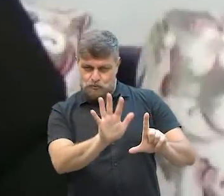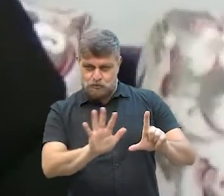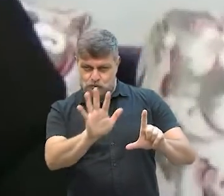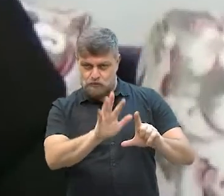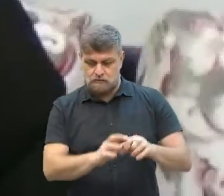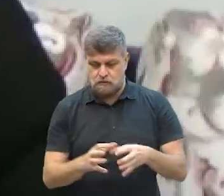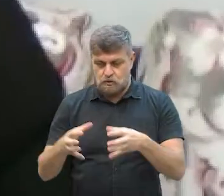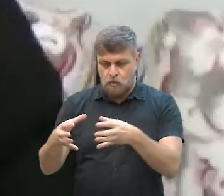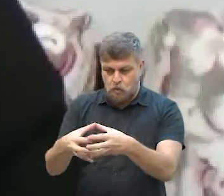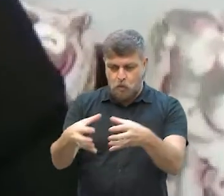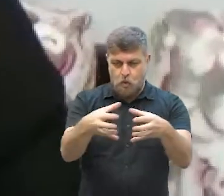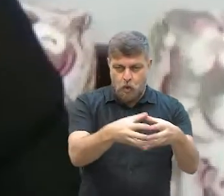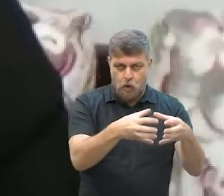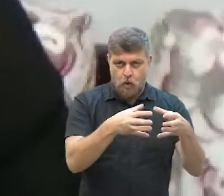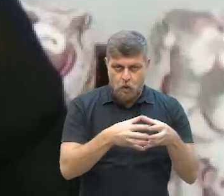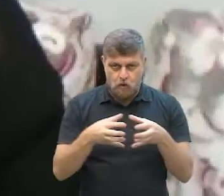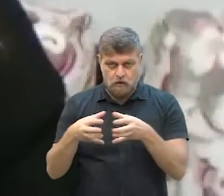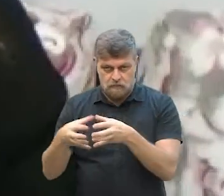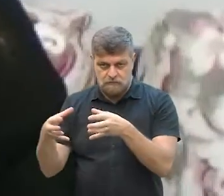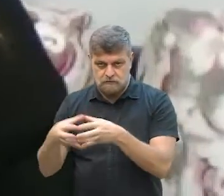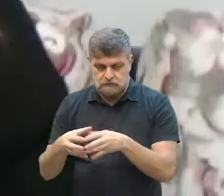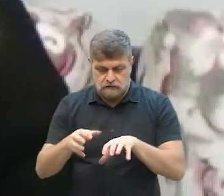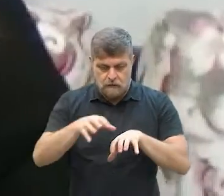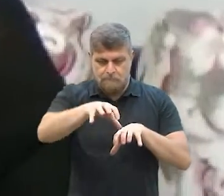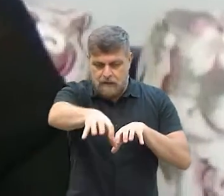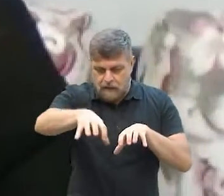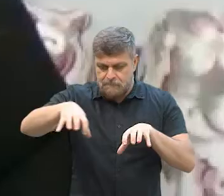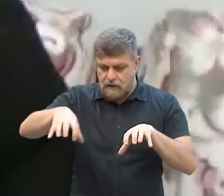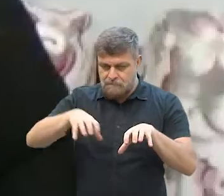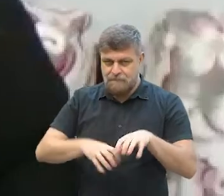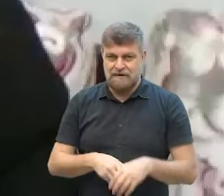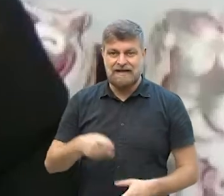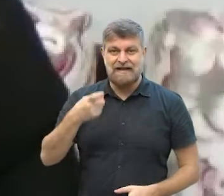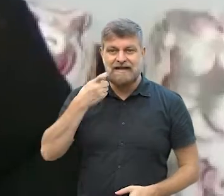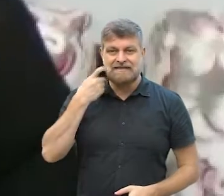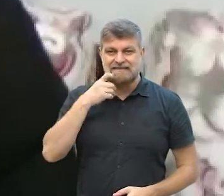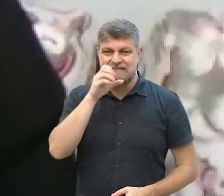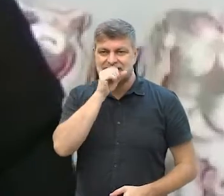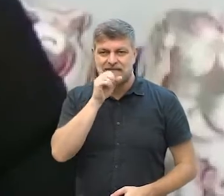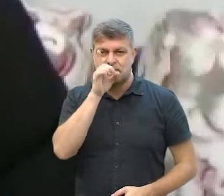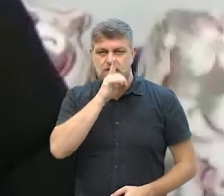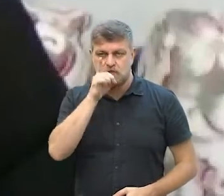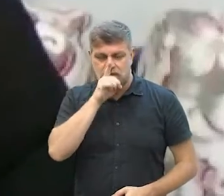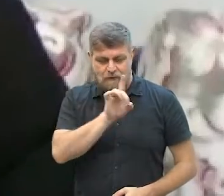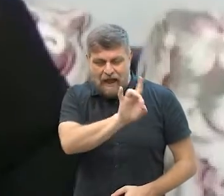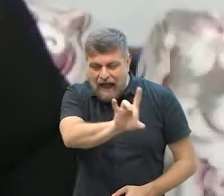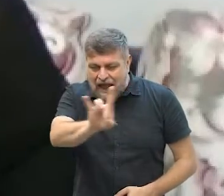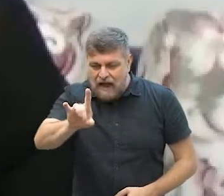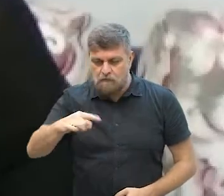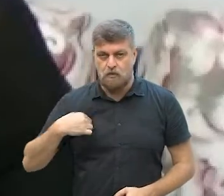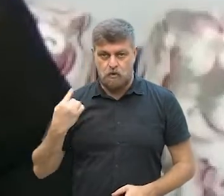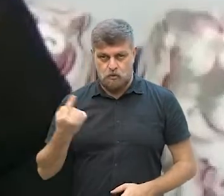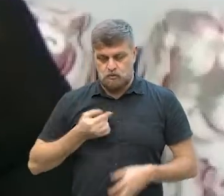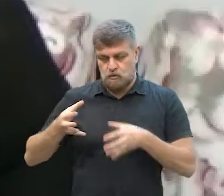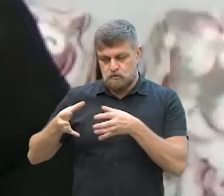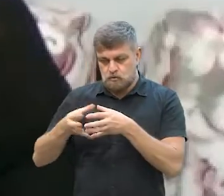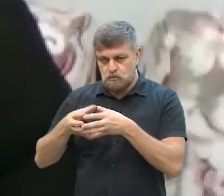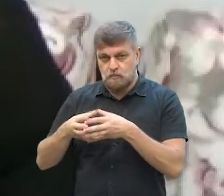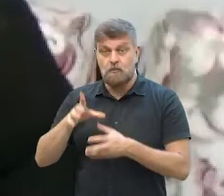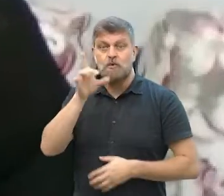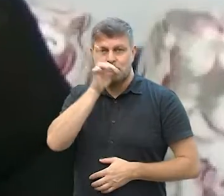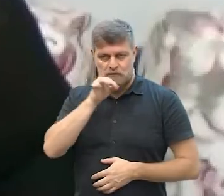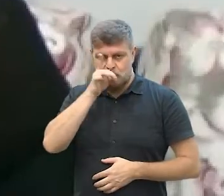todos os grupos foram separados, então entre sexta, sábado e domingo, cada grupo apresentou em um dia, nosso grupo foi no